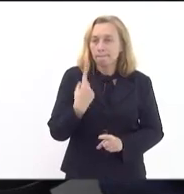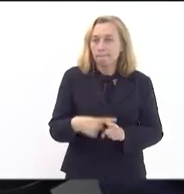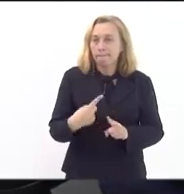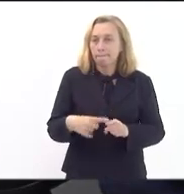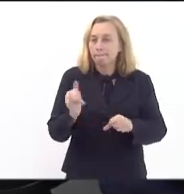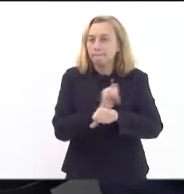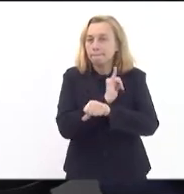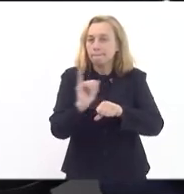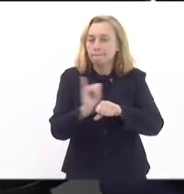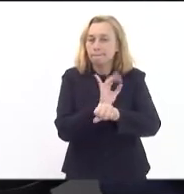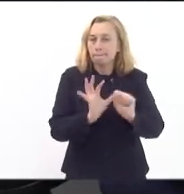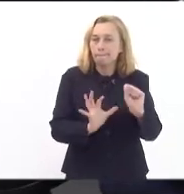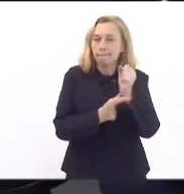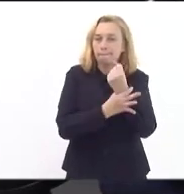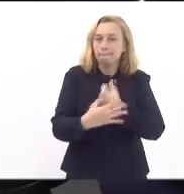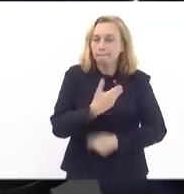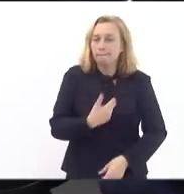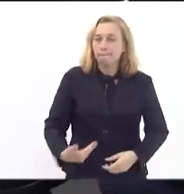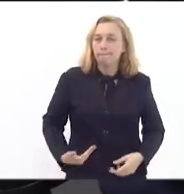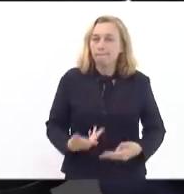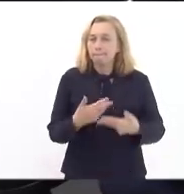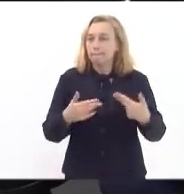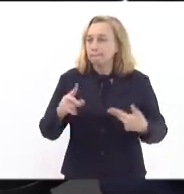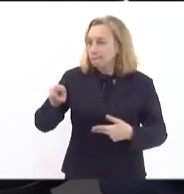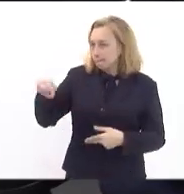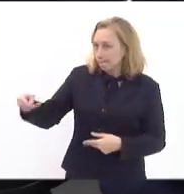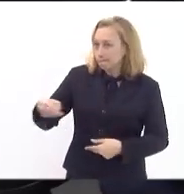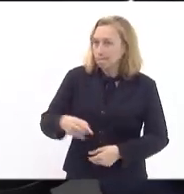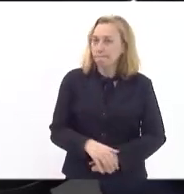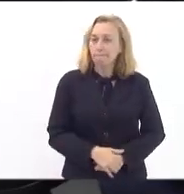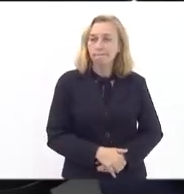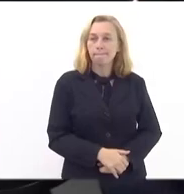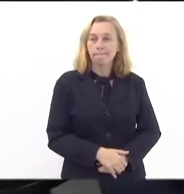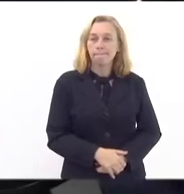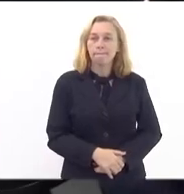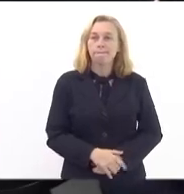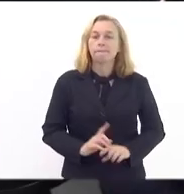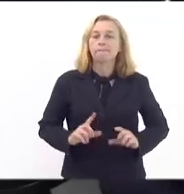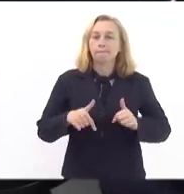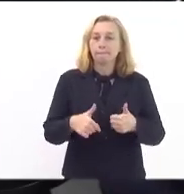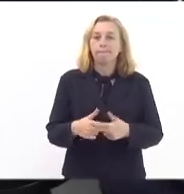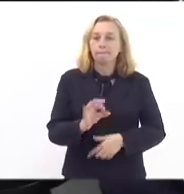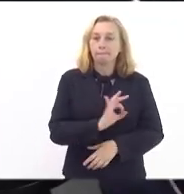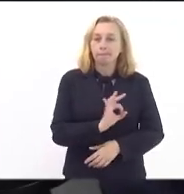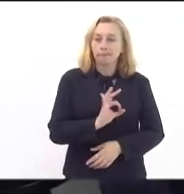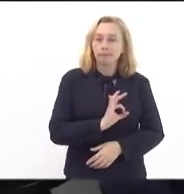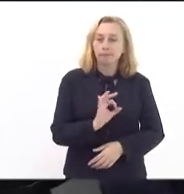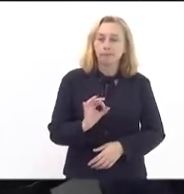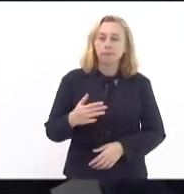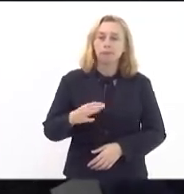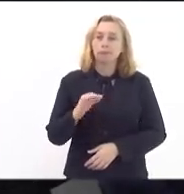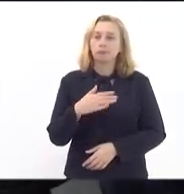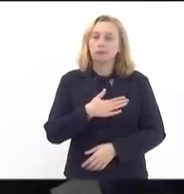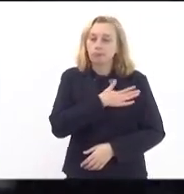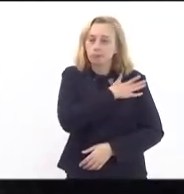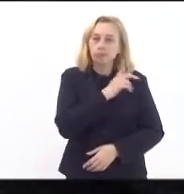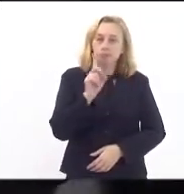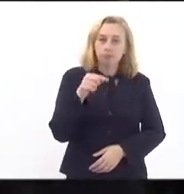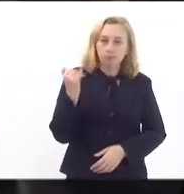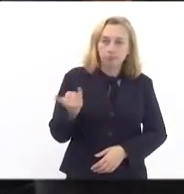viram uma estratégia de Segurança Pública contém tantas rotas eu acho que é ação da polícia militar importante